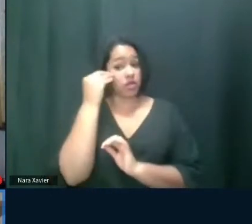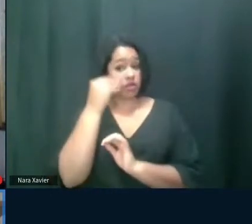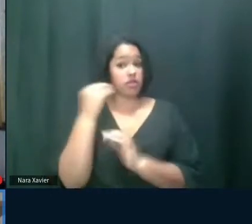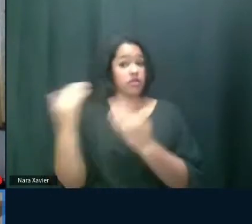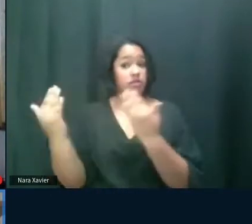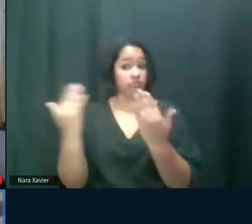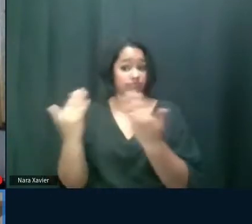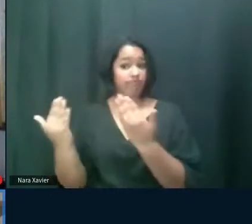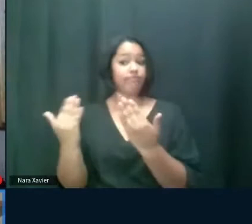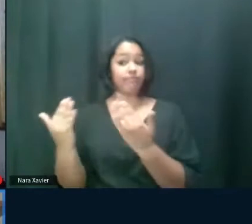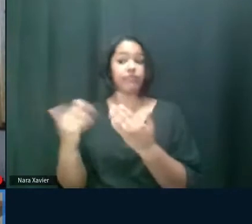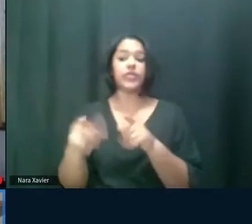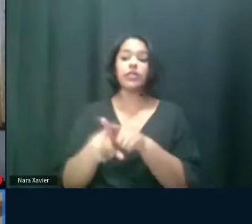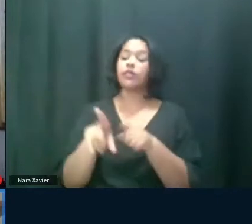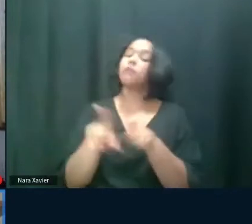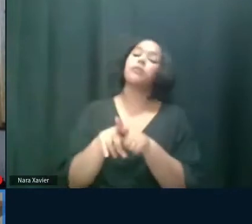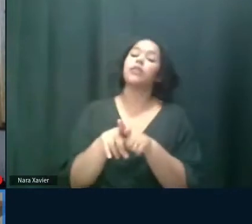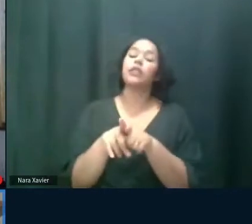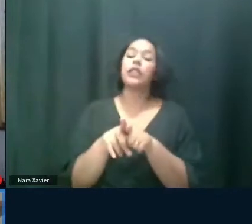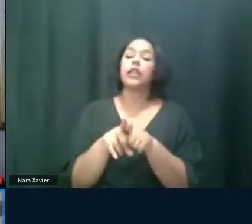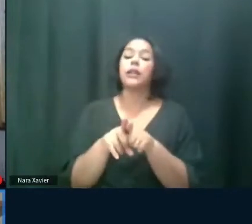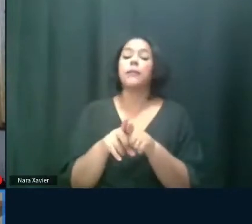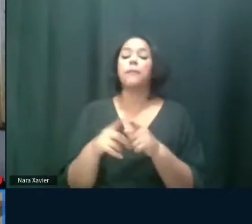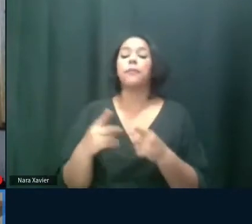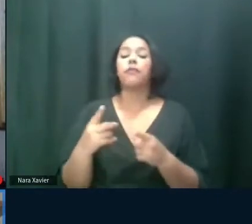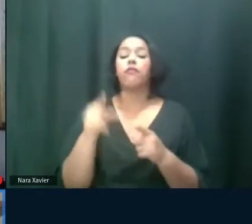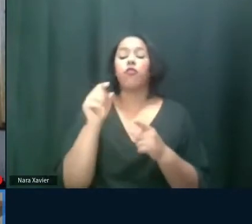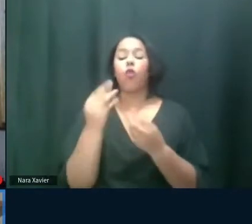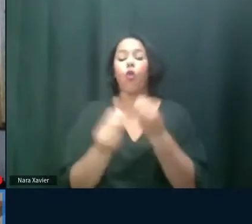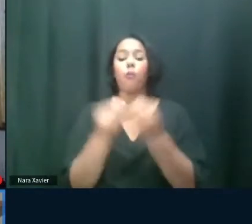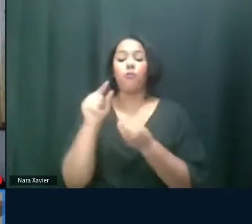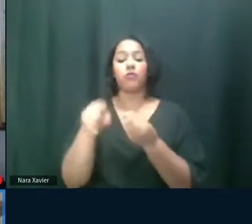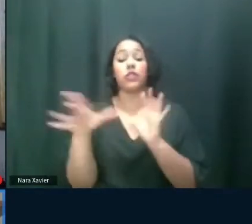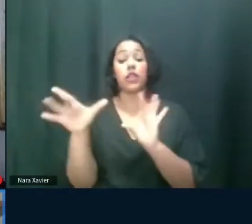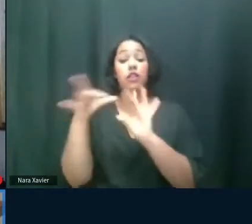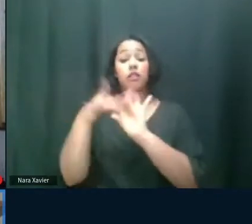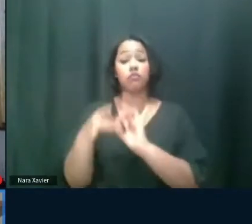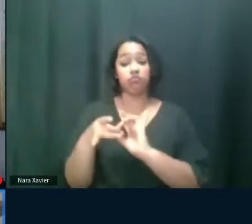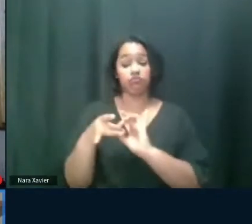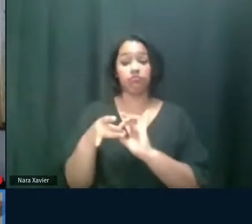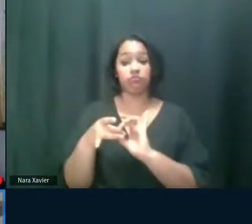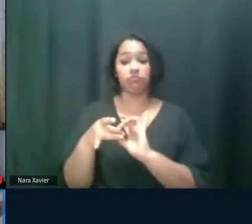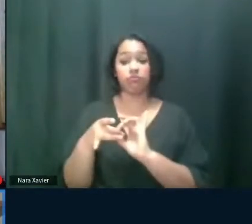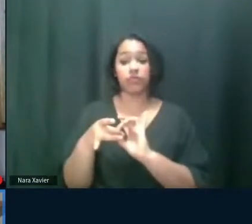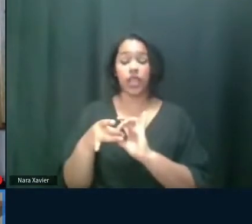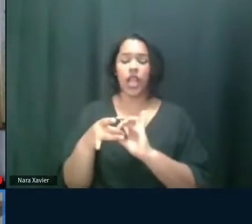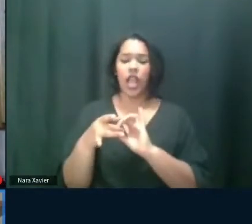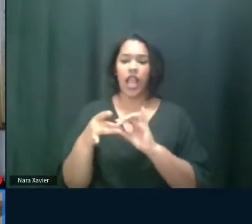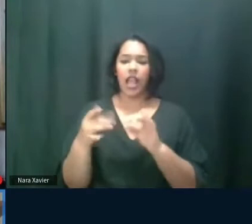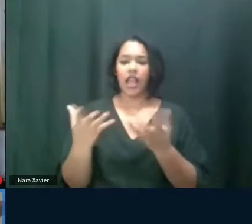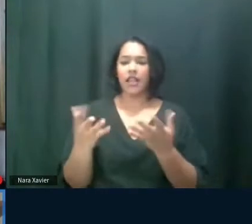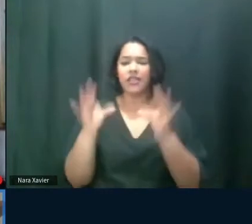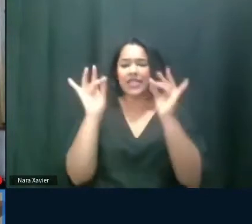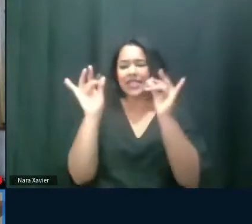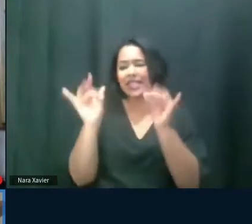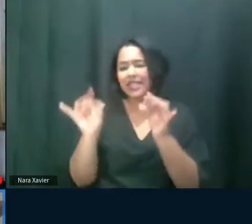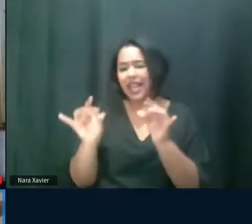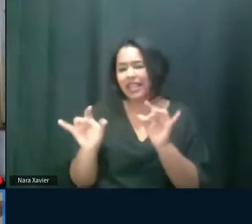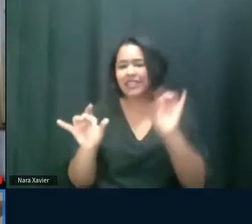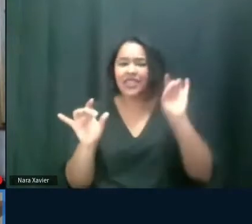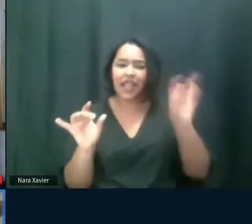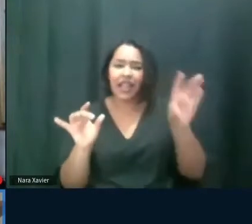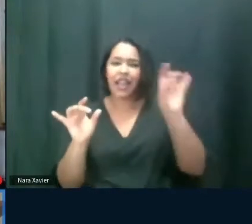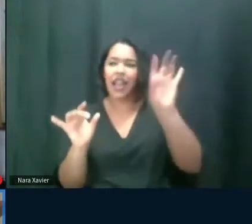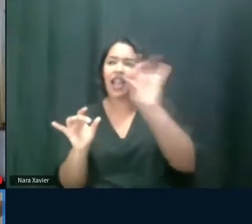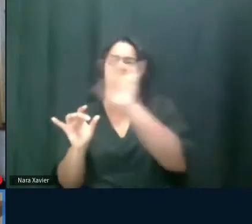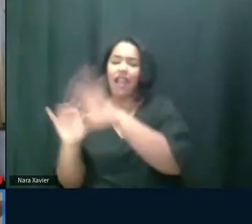né? E porque, por exemplo, relacionar isso, a gente até tinha conversado, essas particularidades de cada